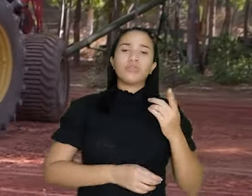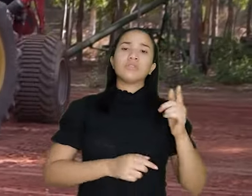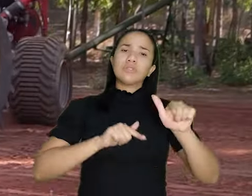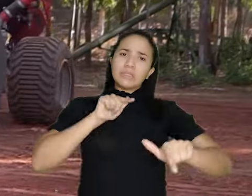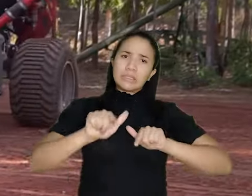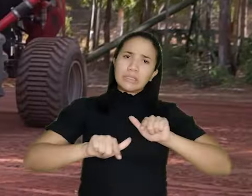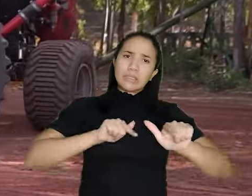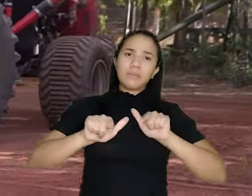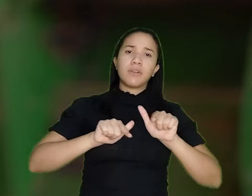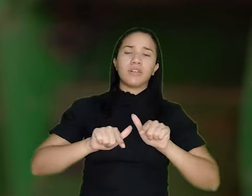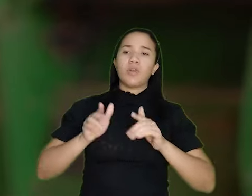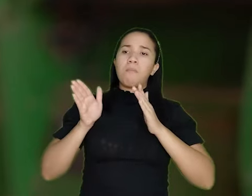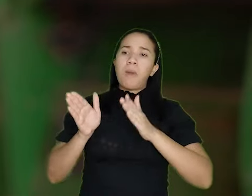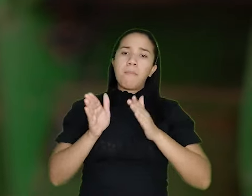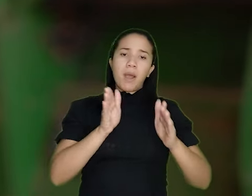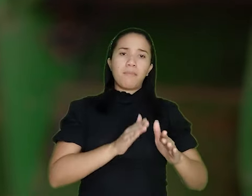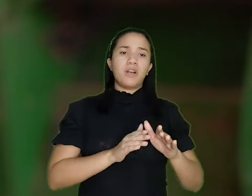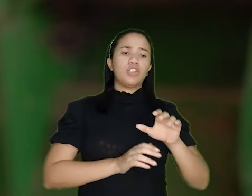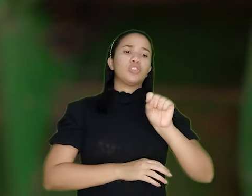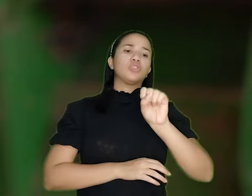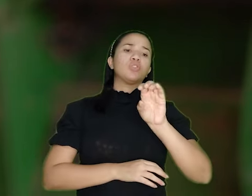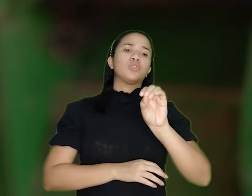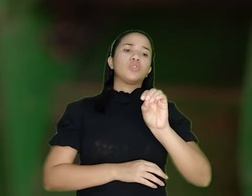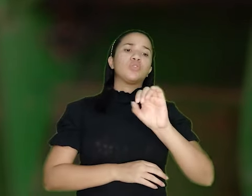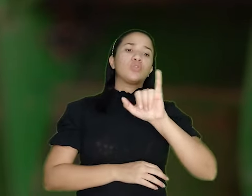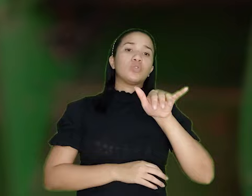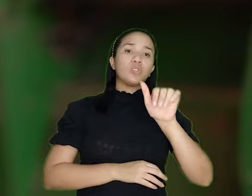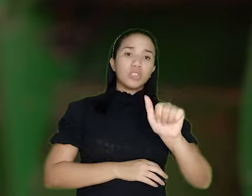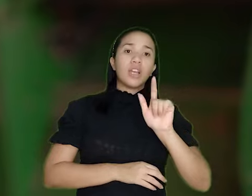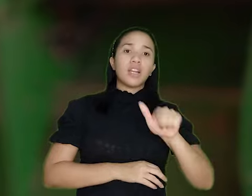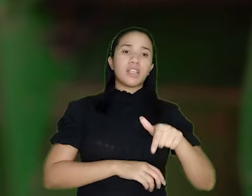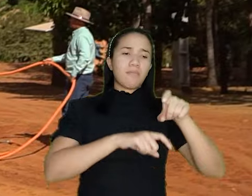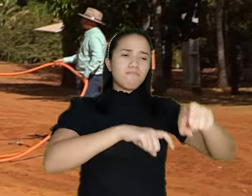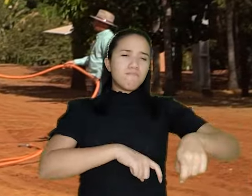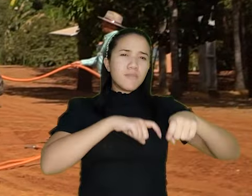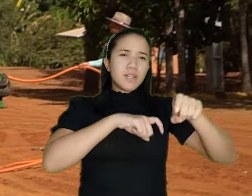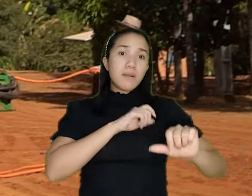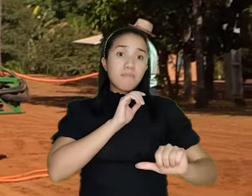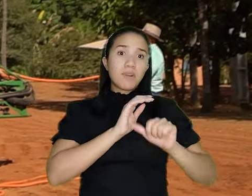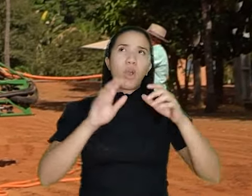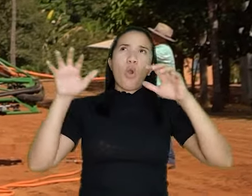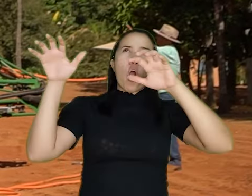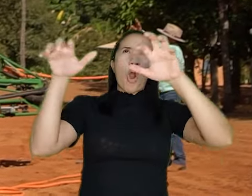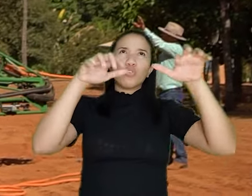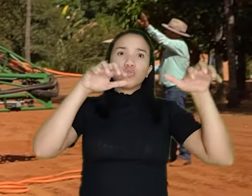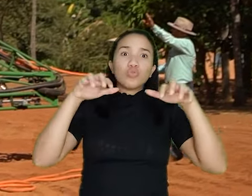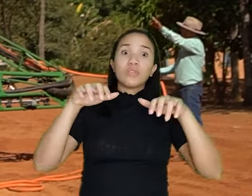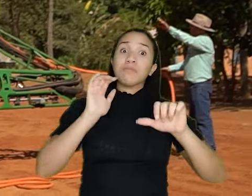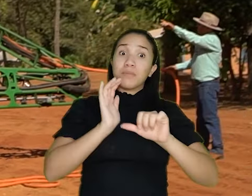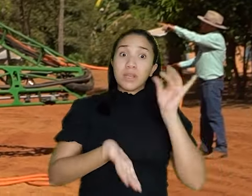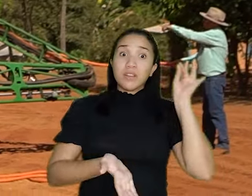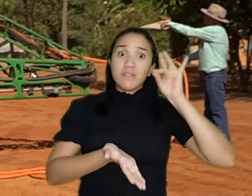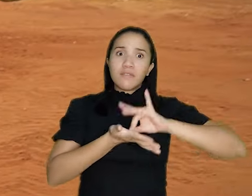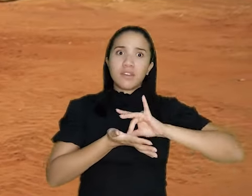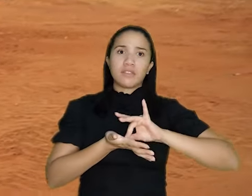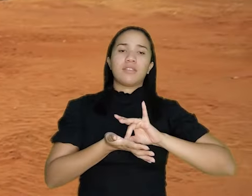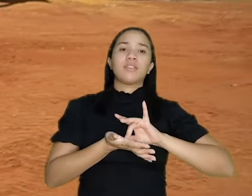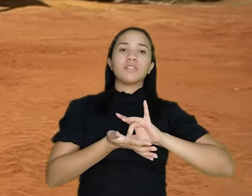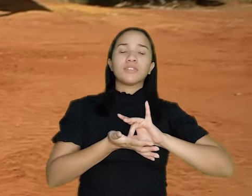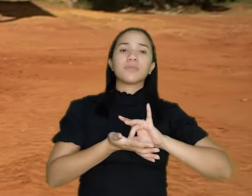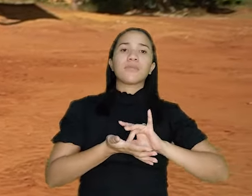Hoje nós trabalhamos com uma safra de soja que é plantada nas primeiras chuvas, nas primeiras